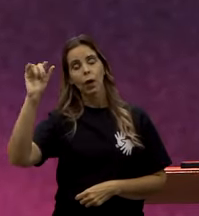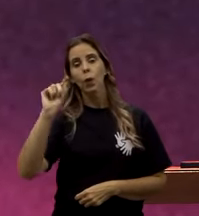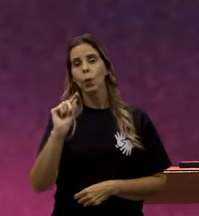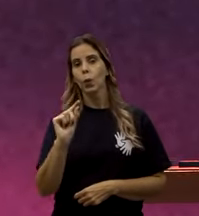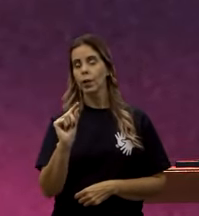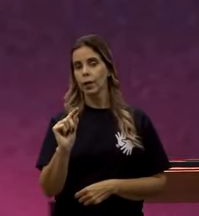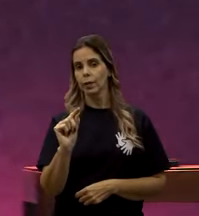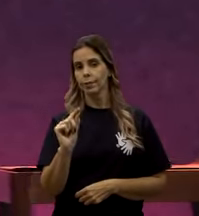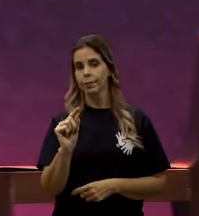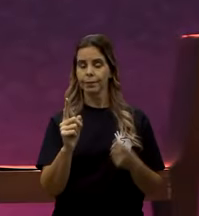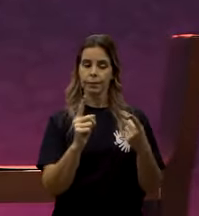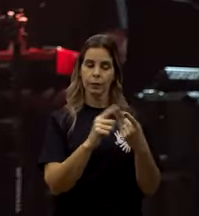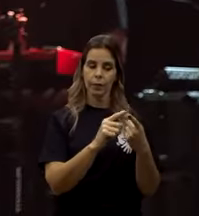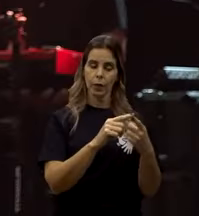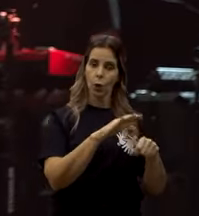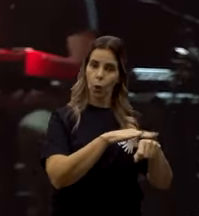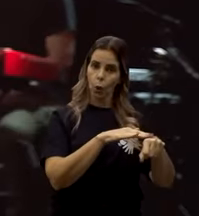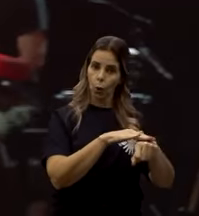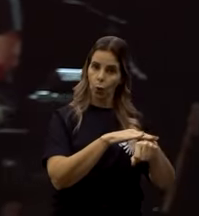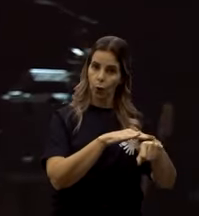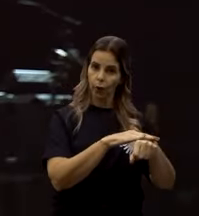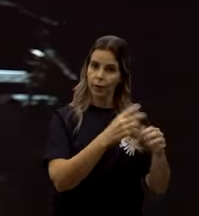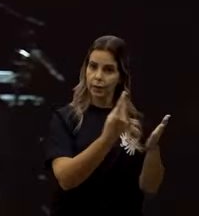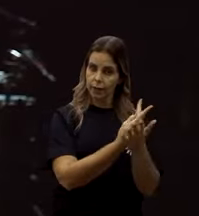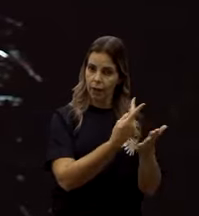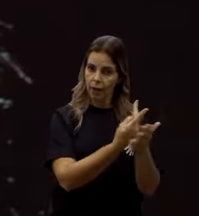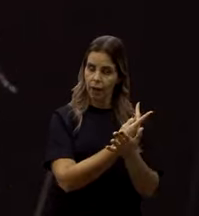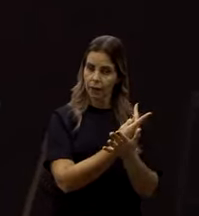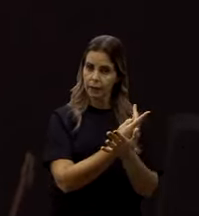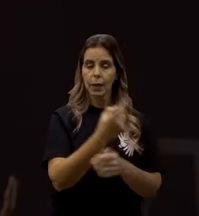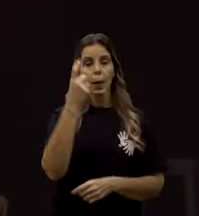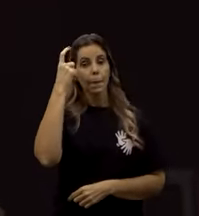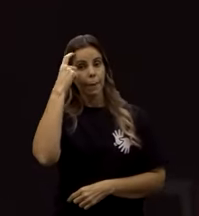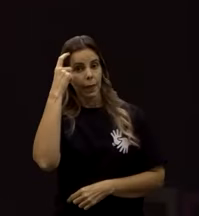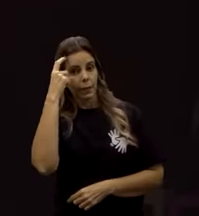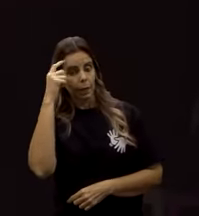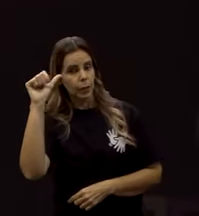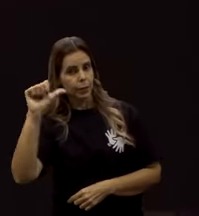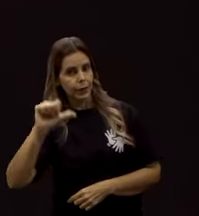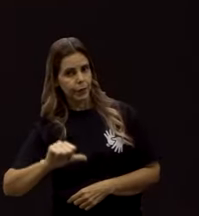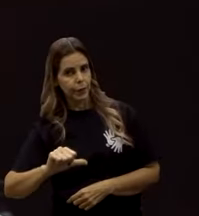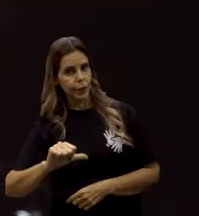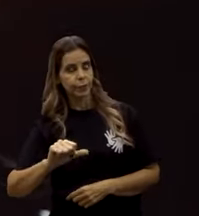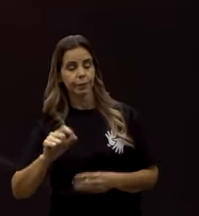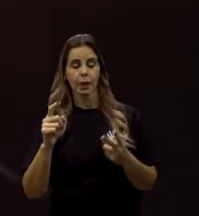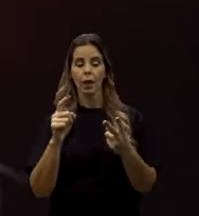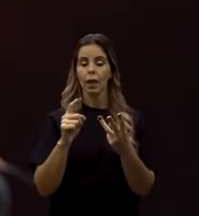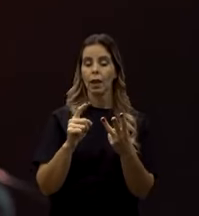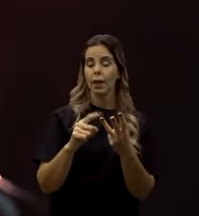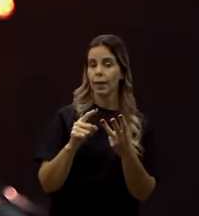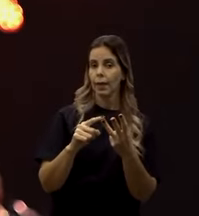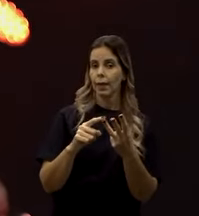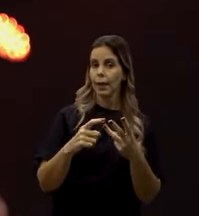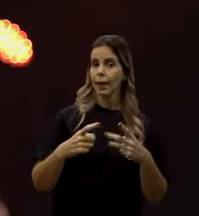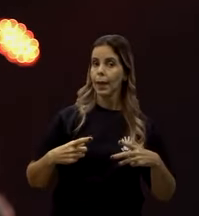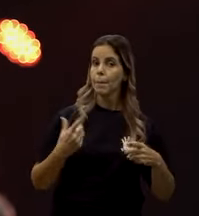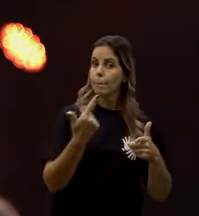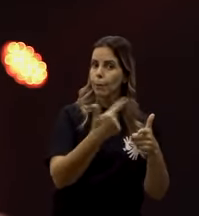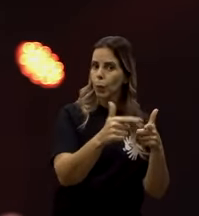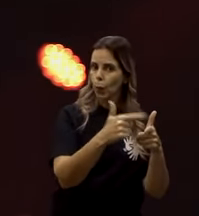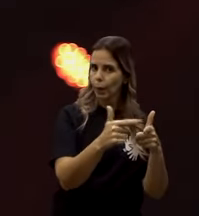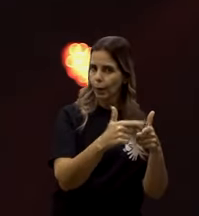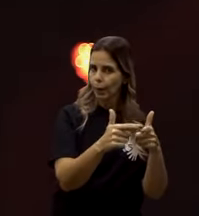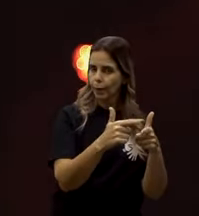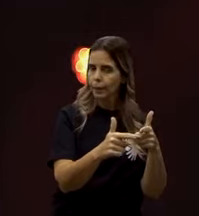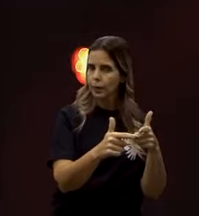conversas erradas pensamentos negativos conversas negativas preciso evitar guerras desnecessárias eu